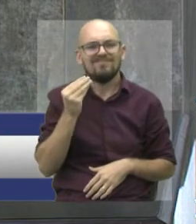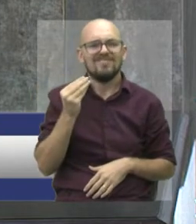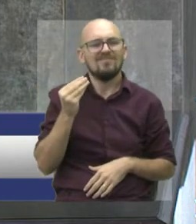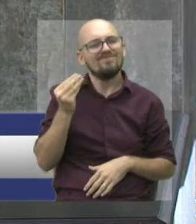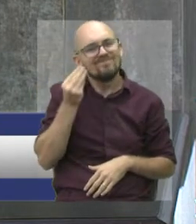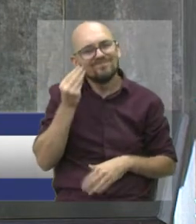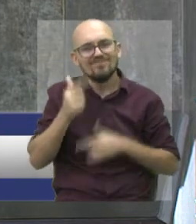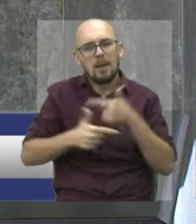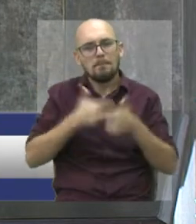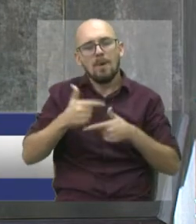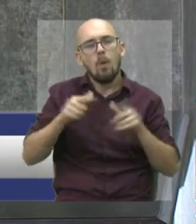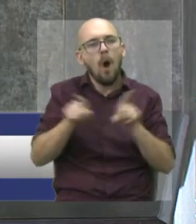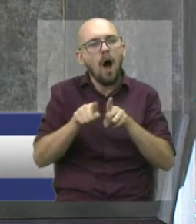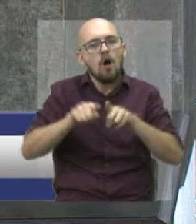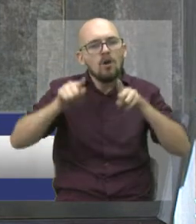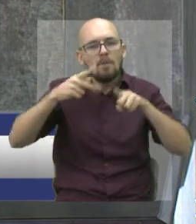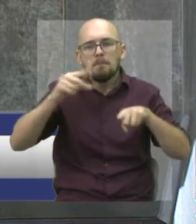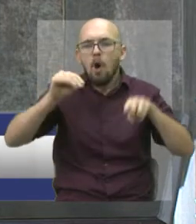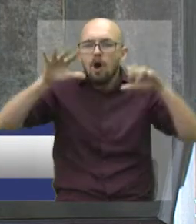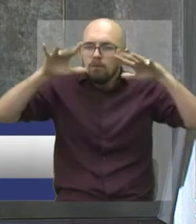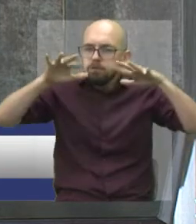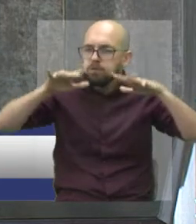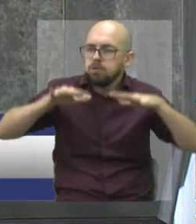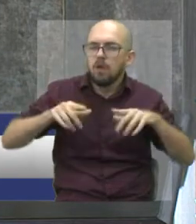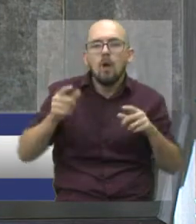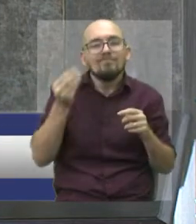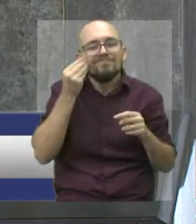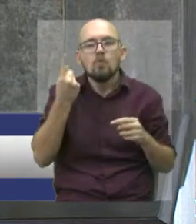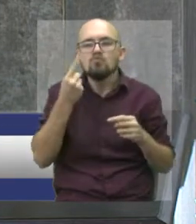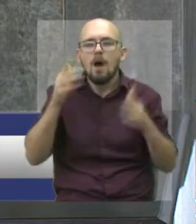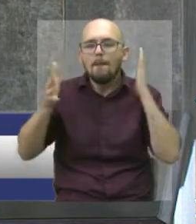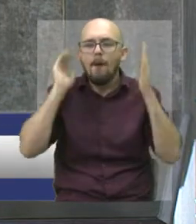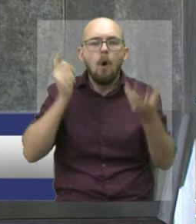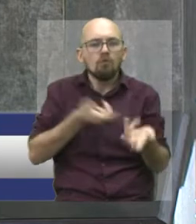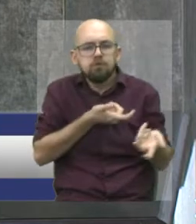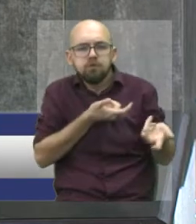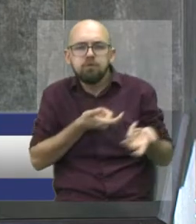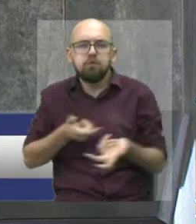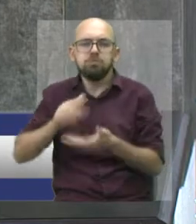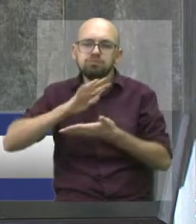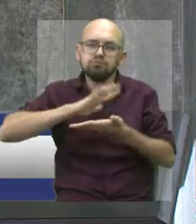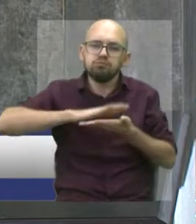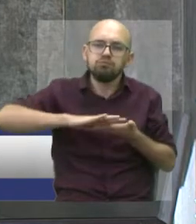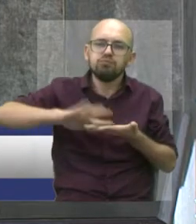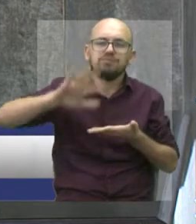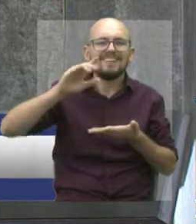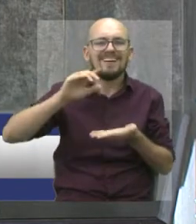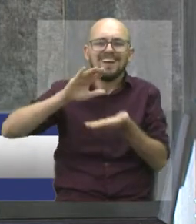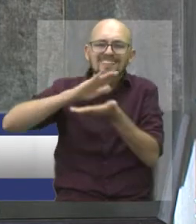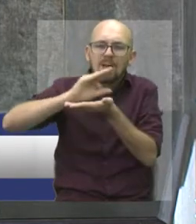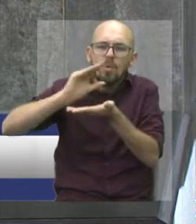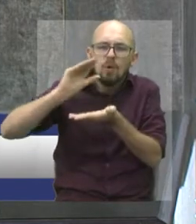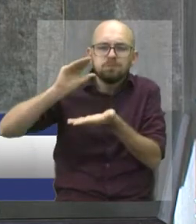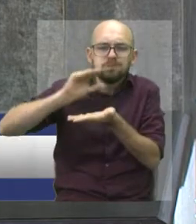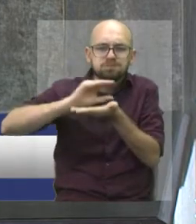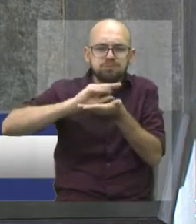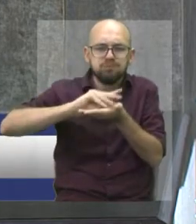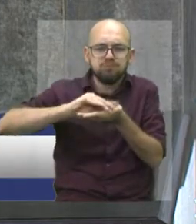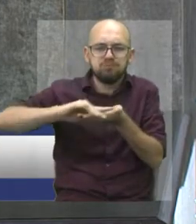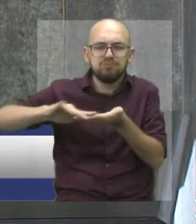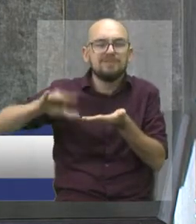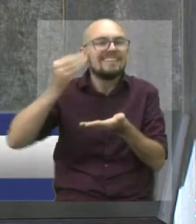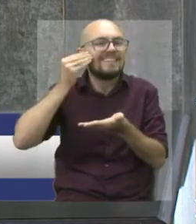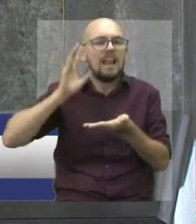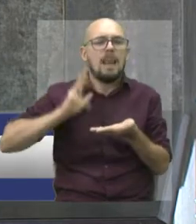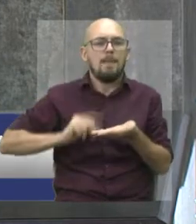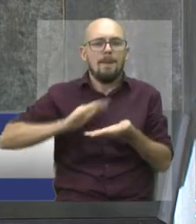um trabalho paliativo, fazendo a lavagem daquelas ruas para poder, pelo menos até enquanto não se